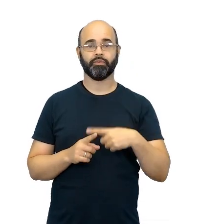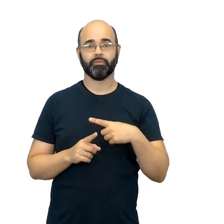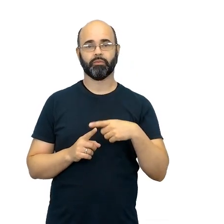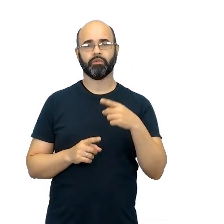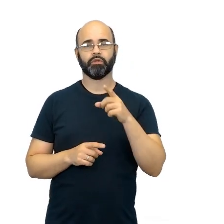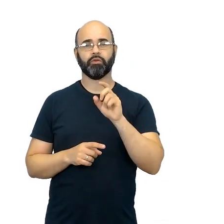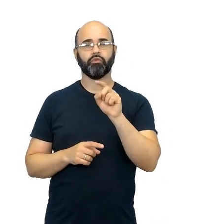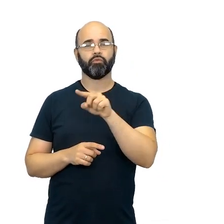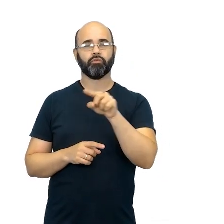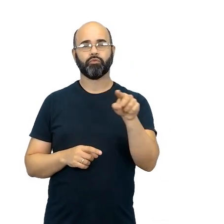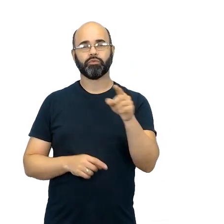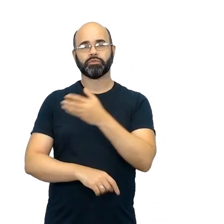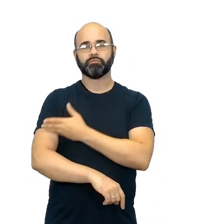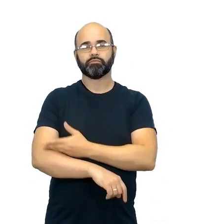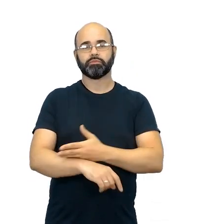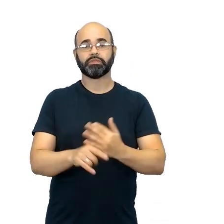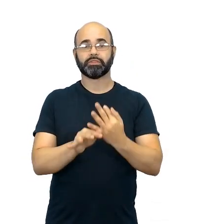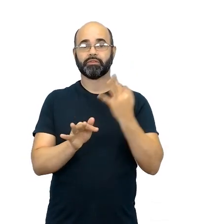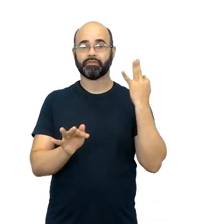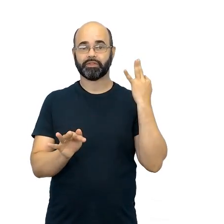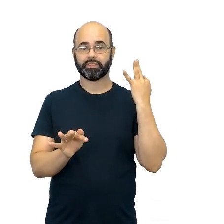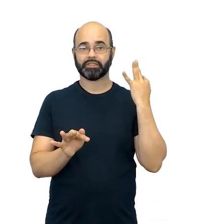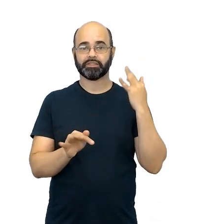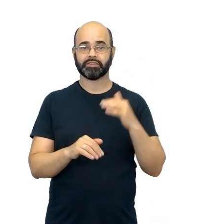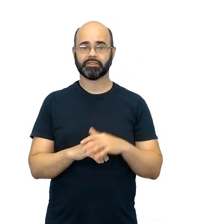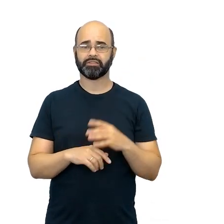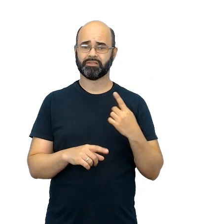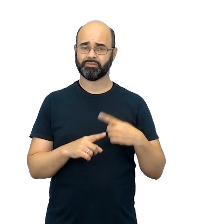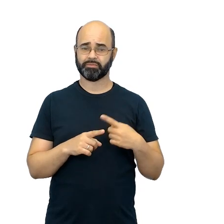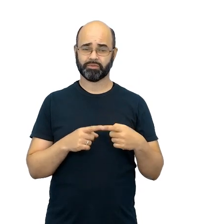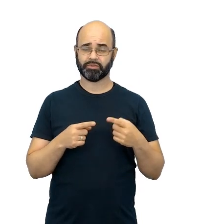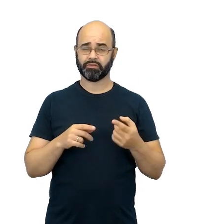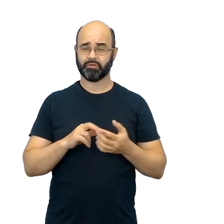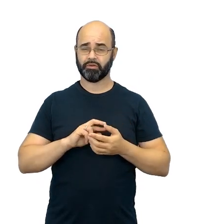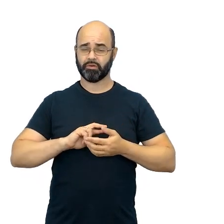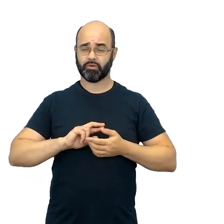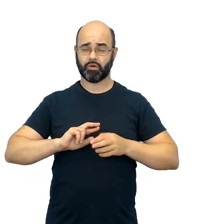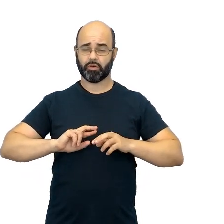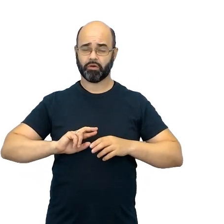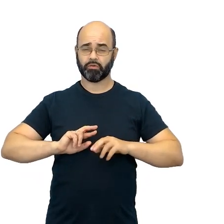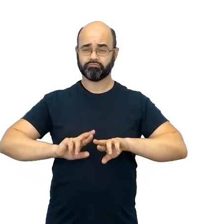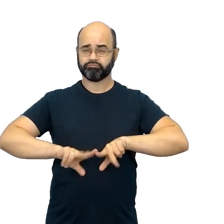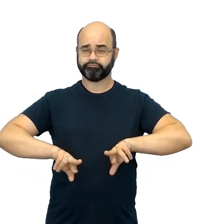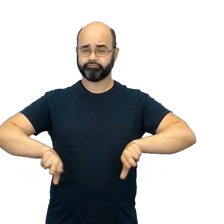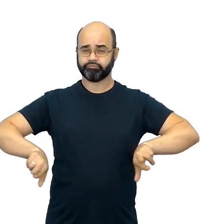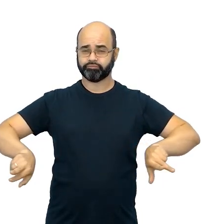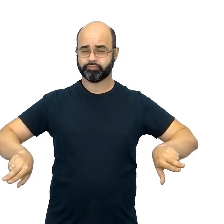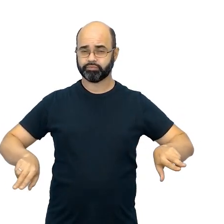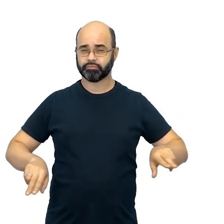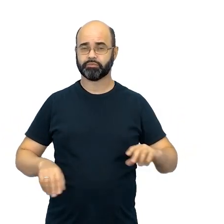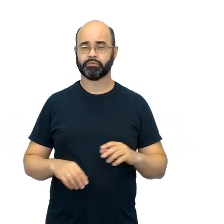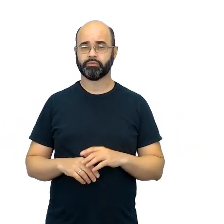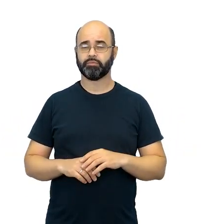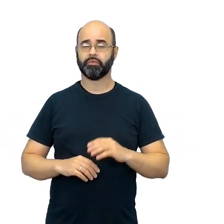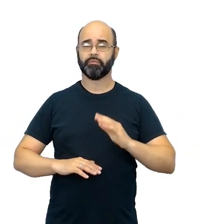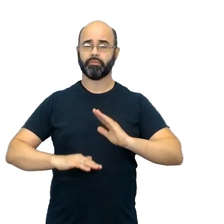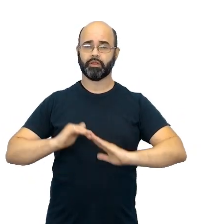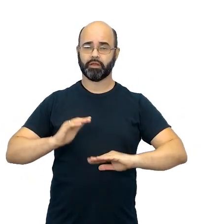tempo no ensino de física, e tem muita coisa já que são práticas e